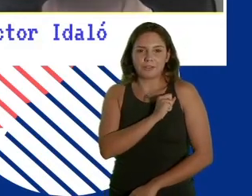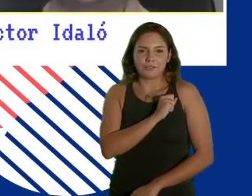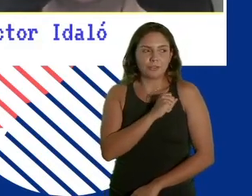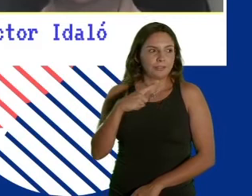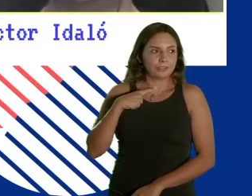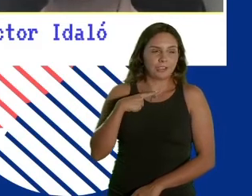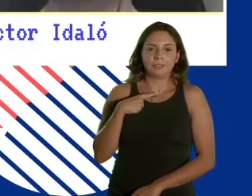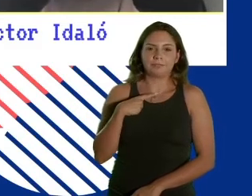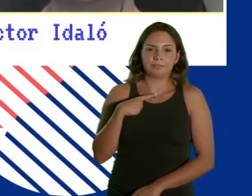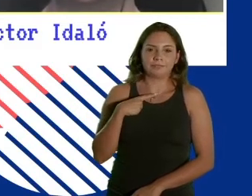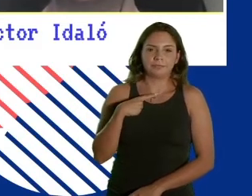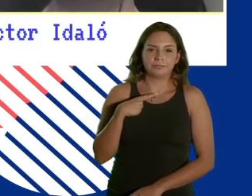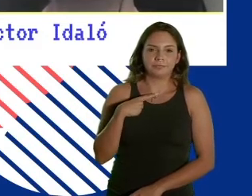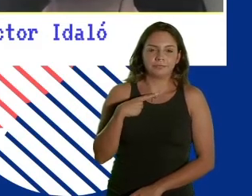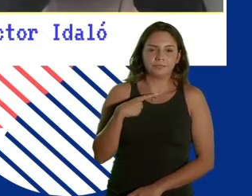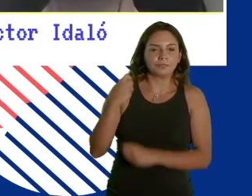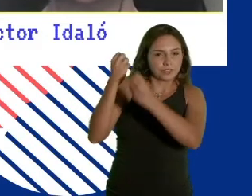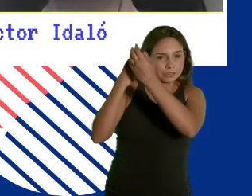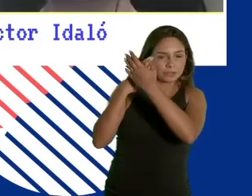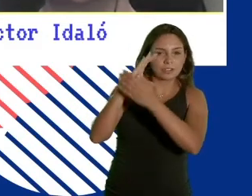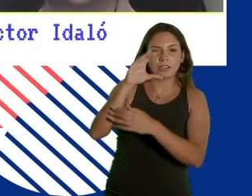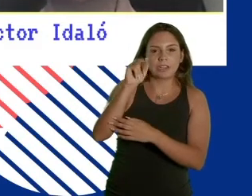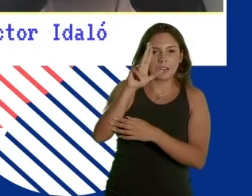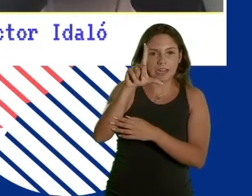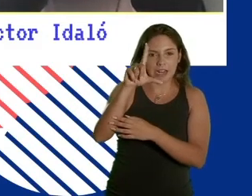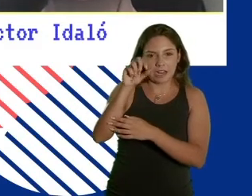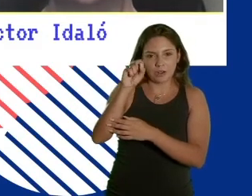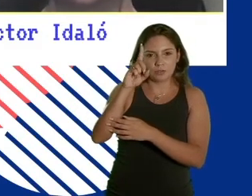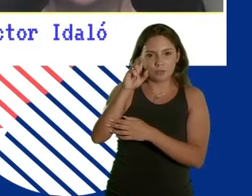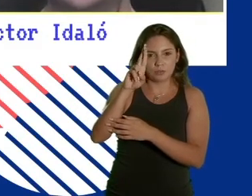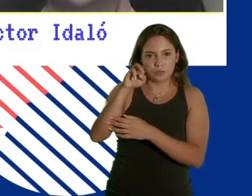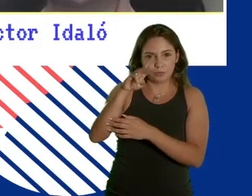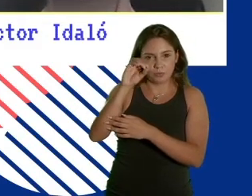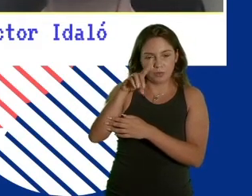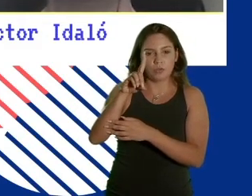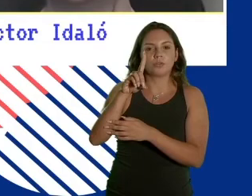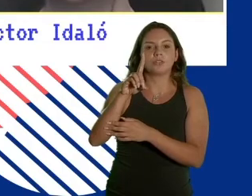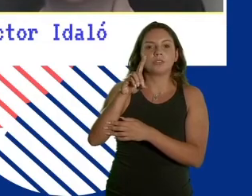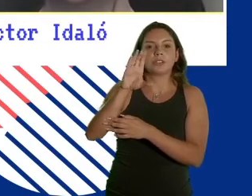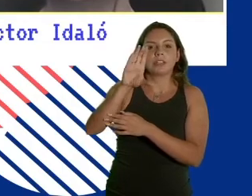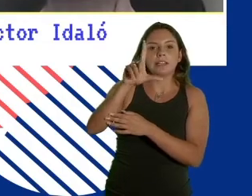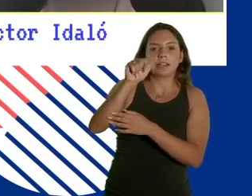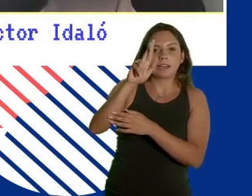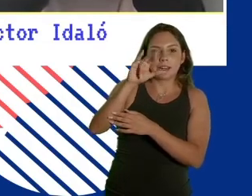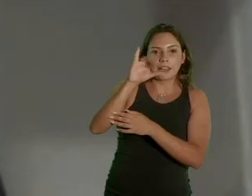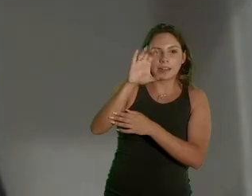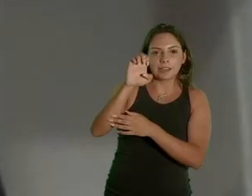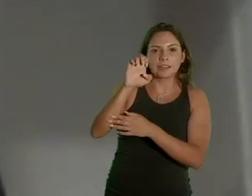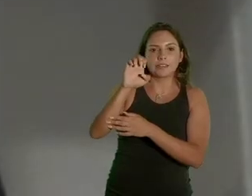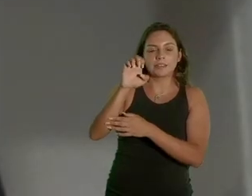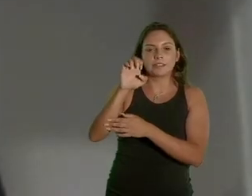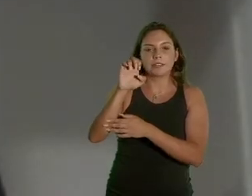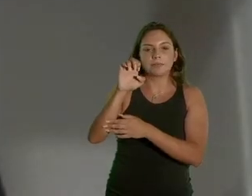como grandes inspirações Carlos Drummond, e Clarice Lispector, que eu gosto muito.